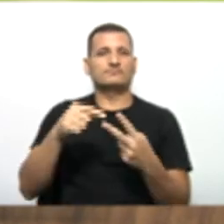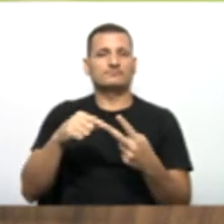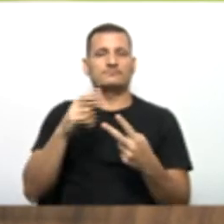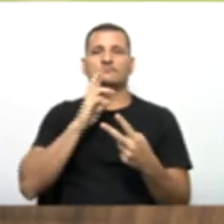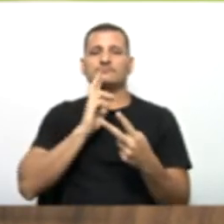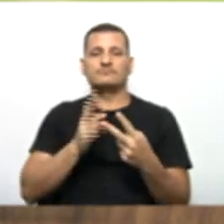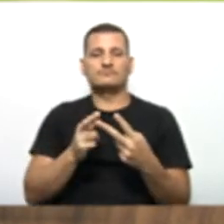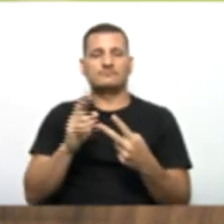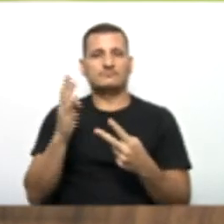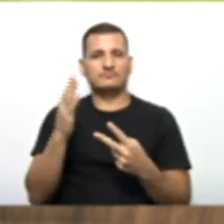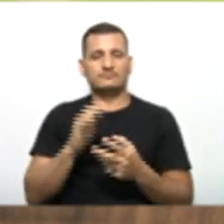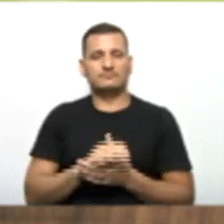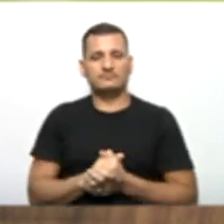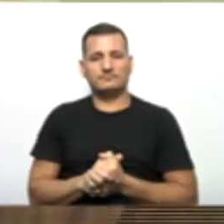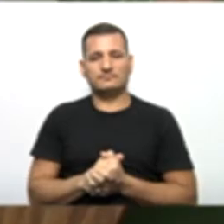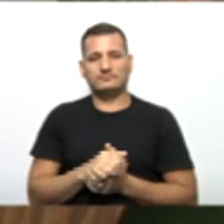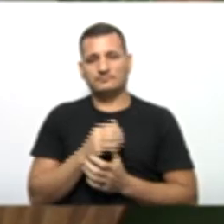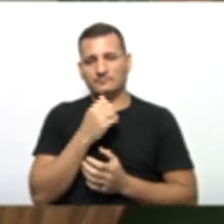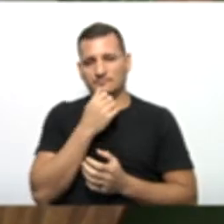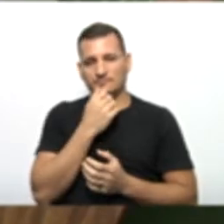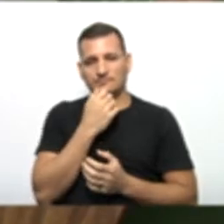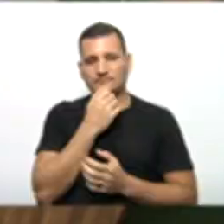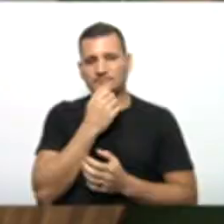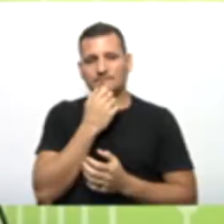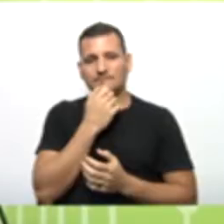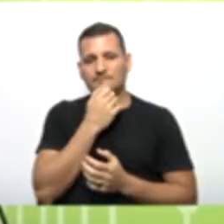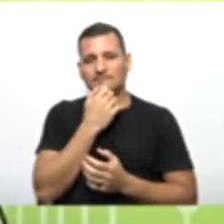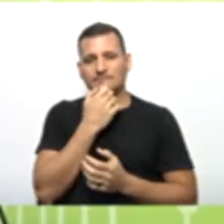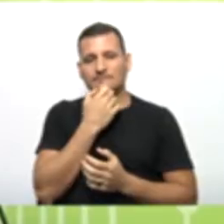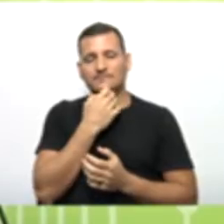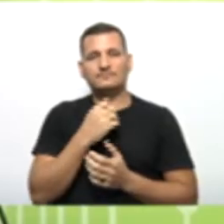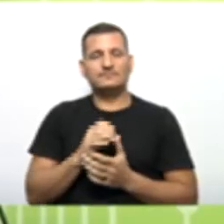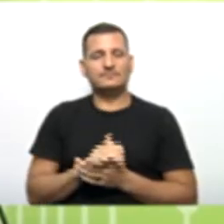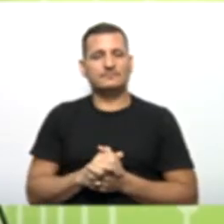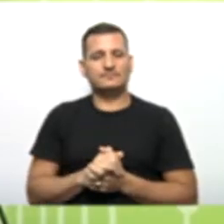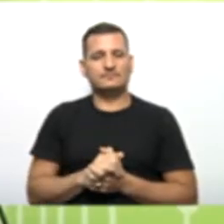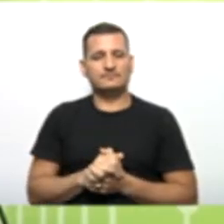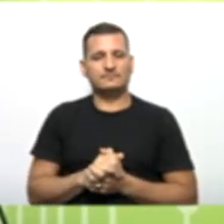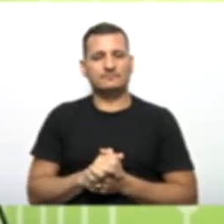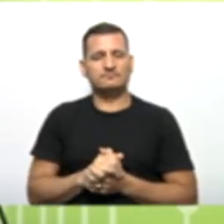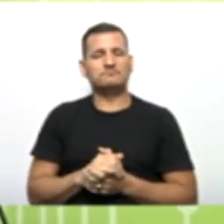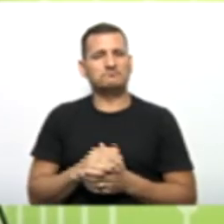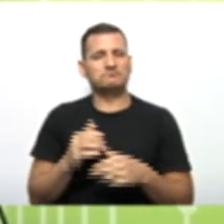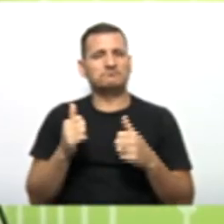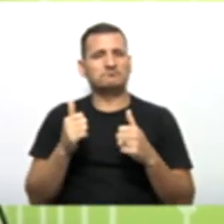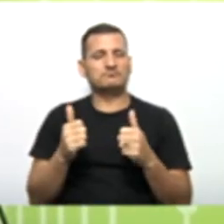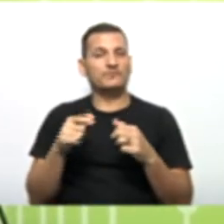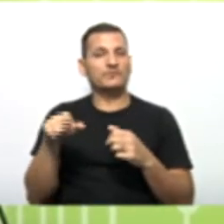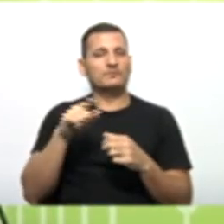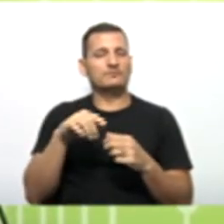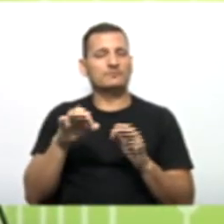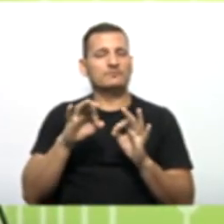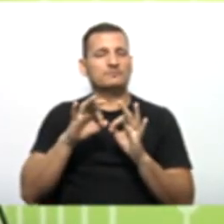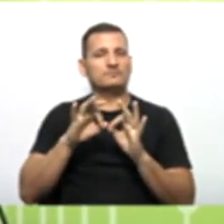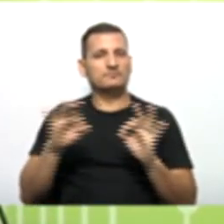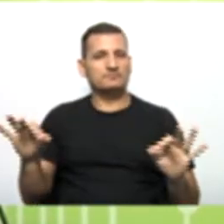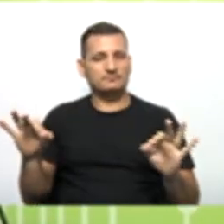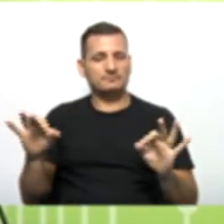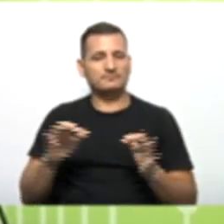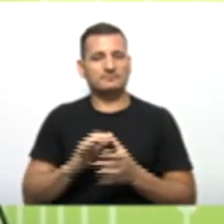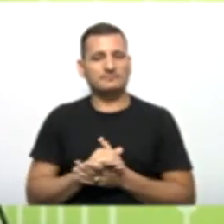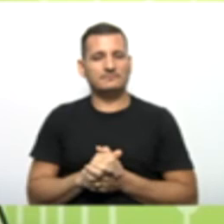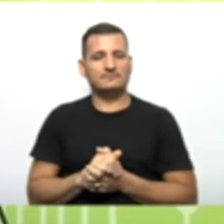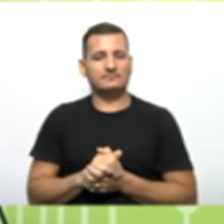qualquer resposta olha gente eu tô eu estou assim perplexa porque vocês acertam eu sei que não